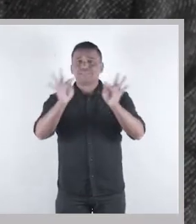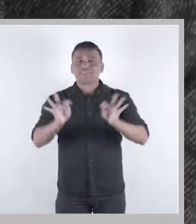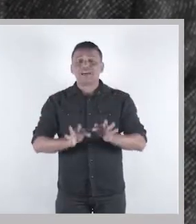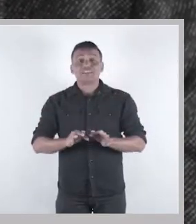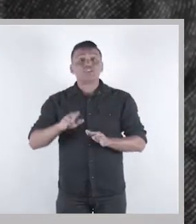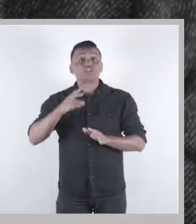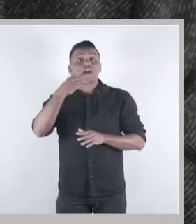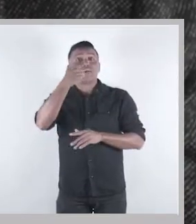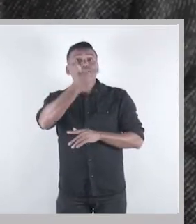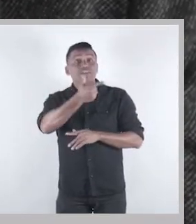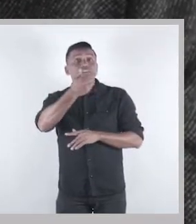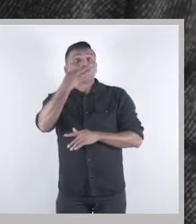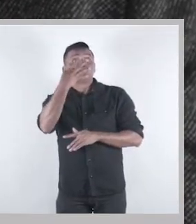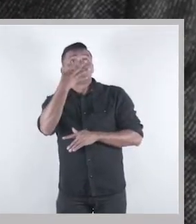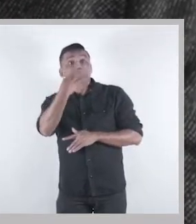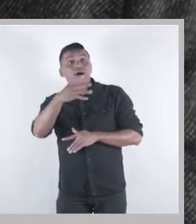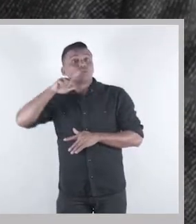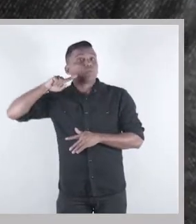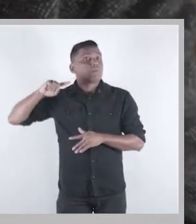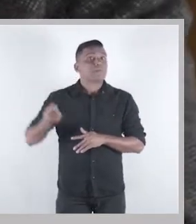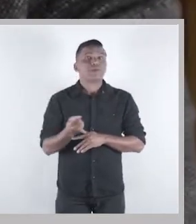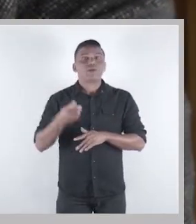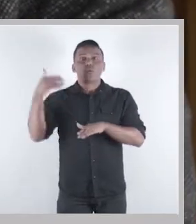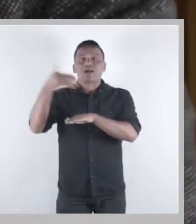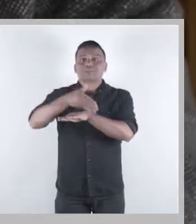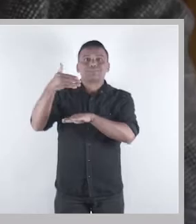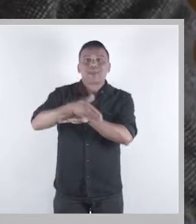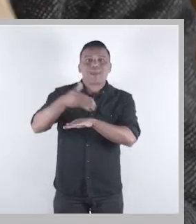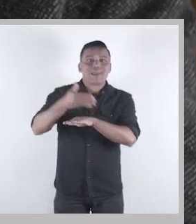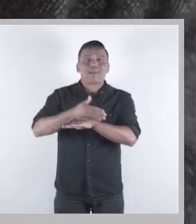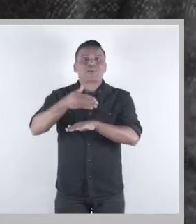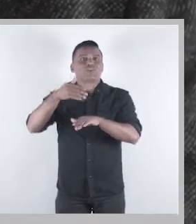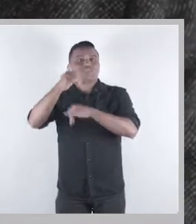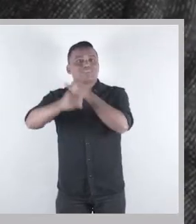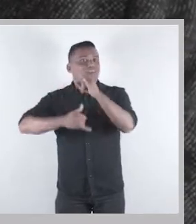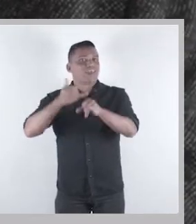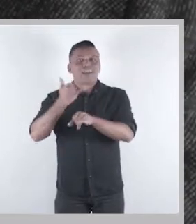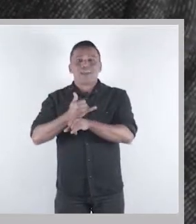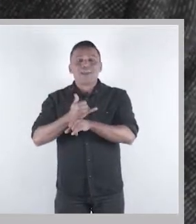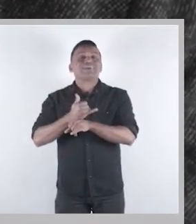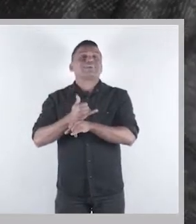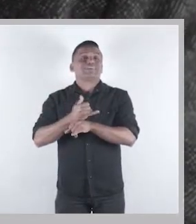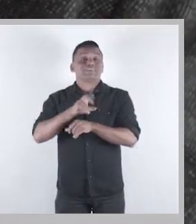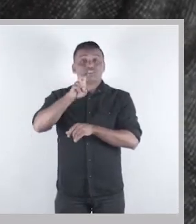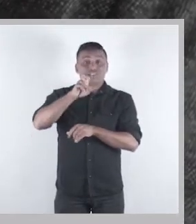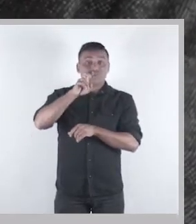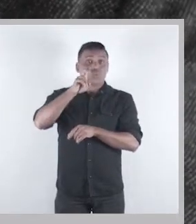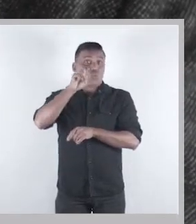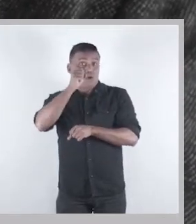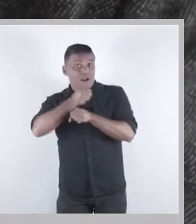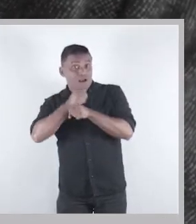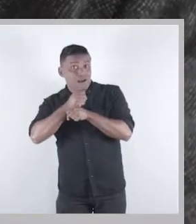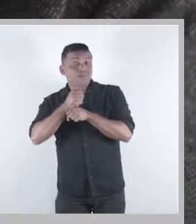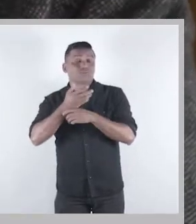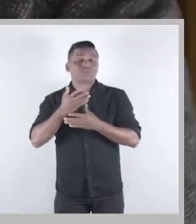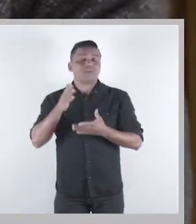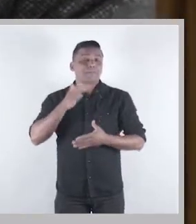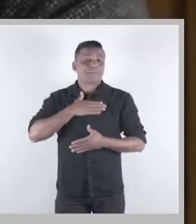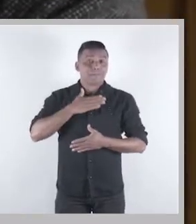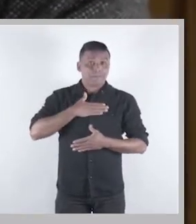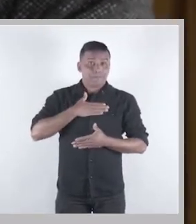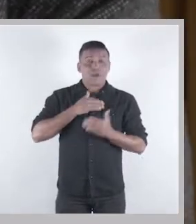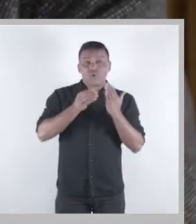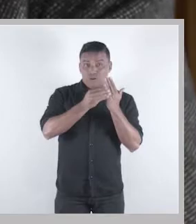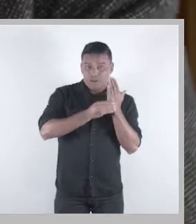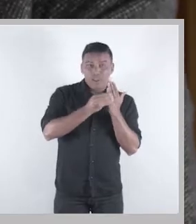coisa é grandiosa e o meu livro também já teve uma número considerado de visitas ele